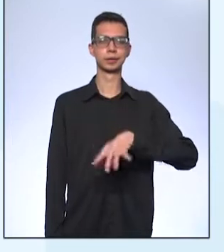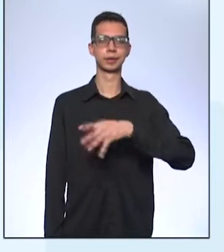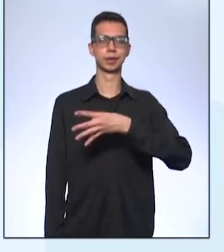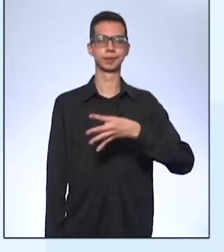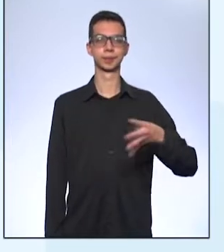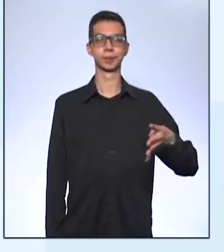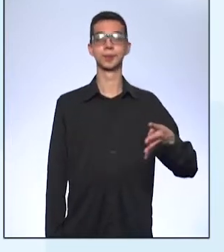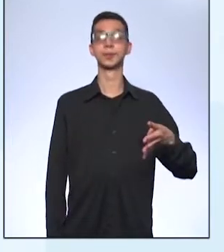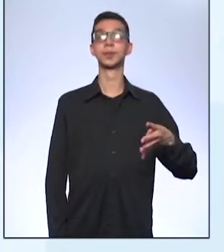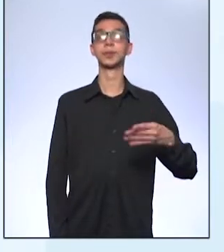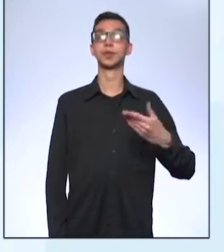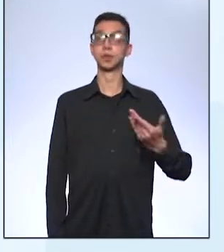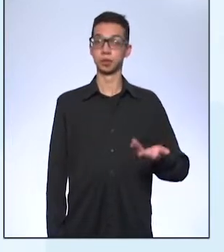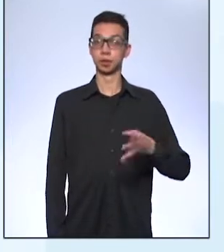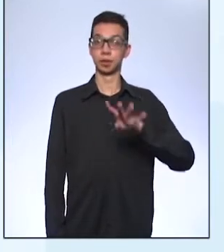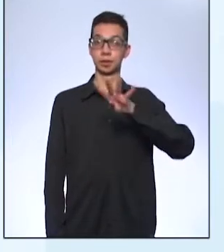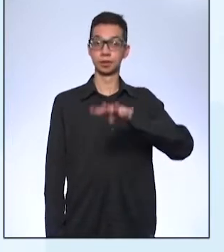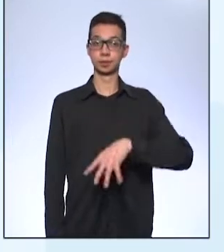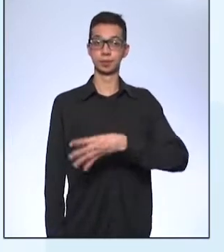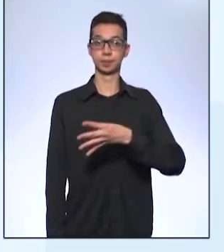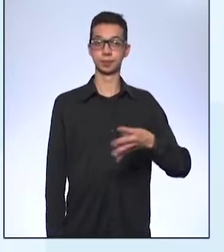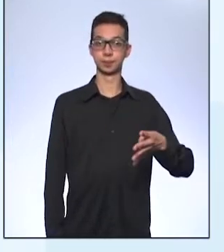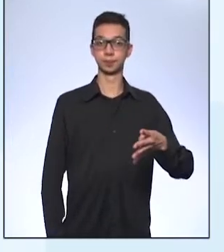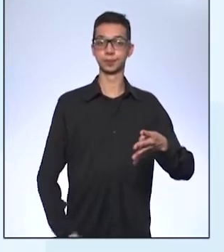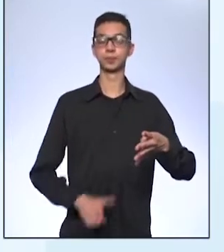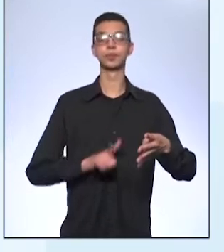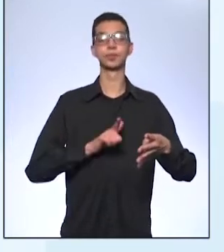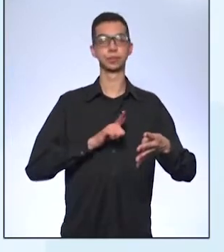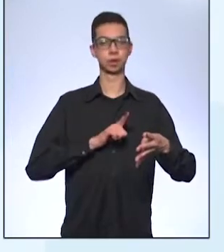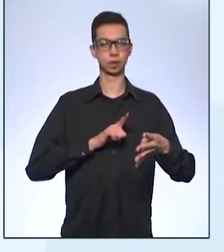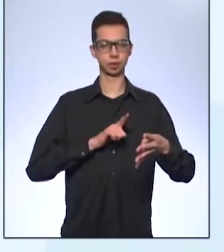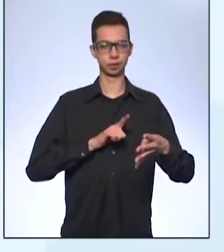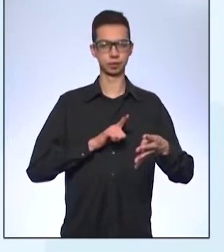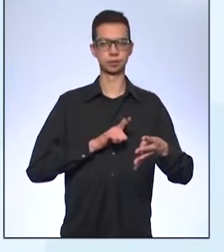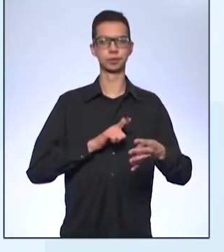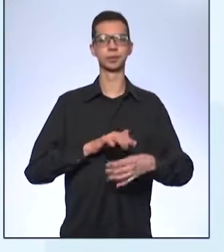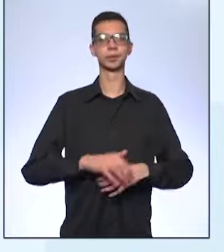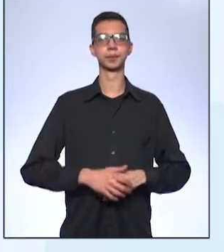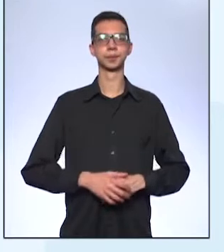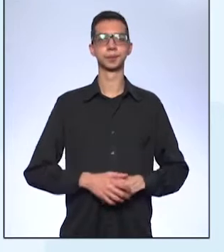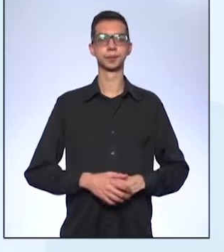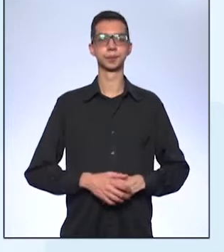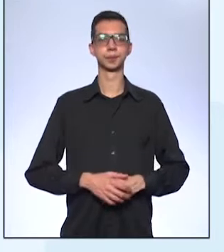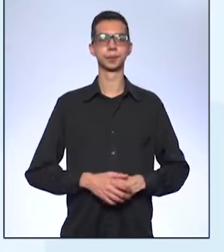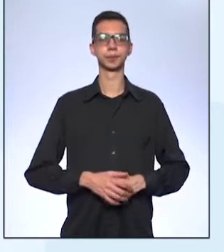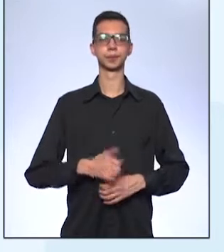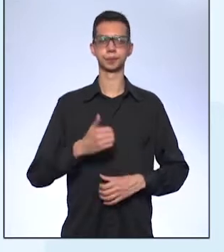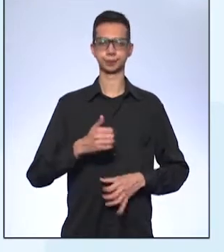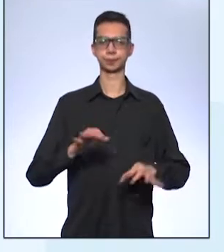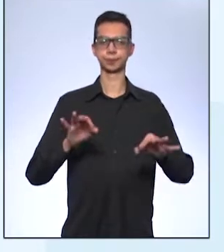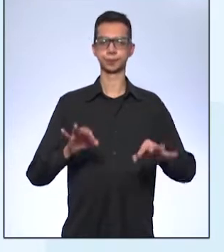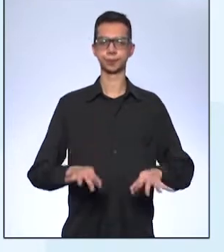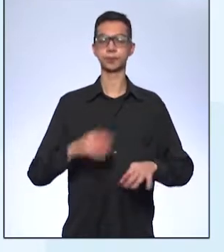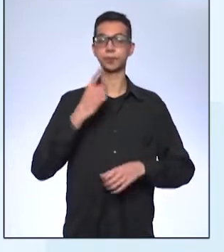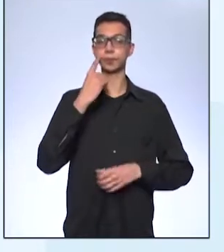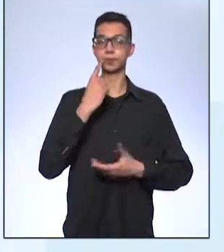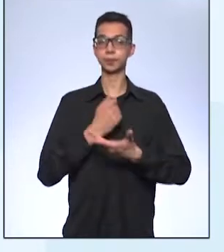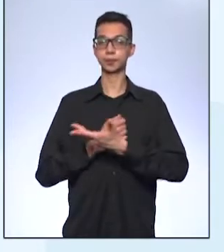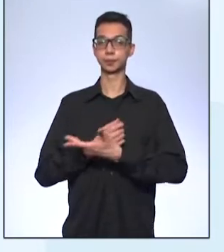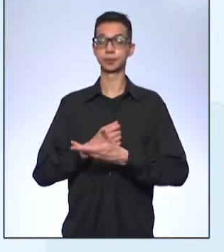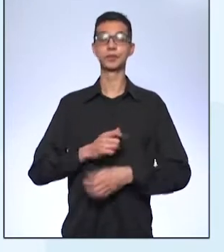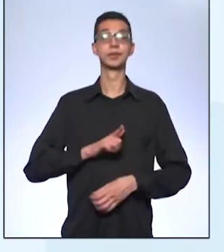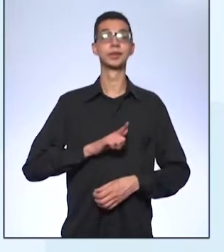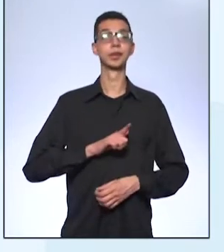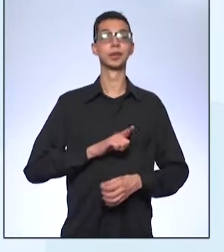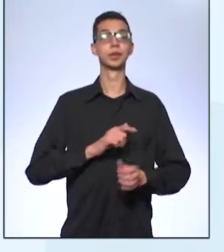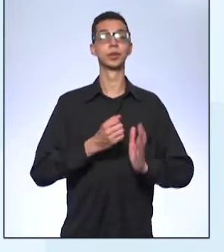E nessa tabela tem aí os aparelhos, no próximo slide, por favor. Vamos lá. Isso, tem os aparelhos aí e tem quanto que